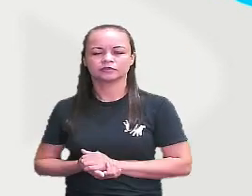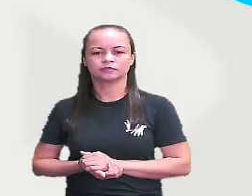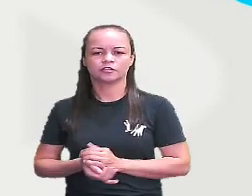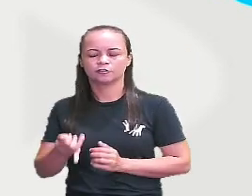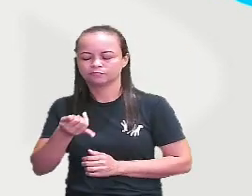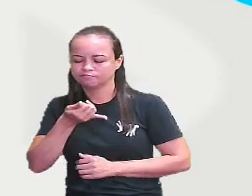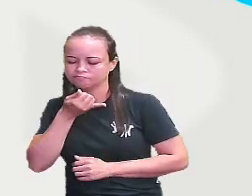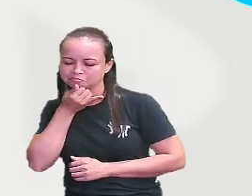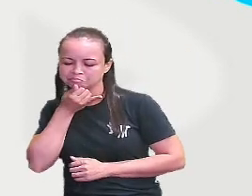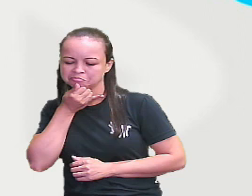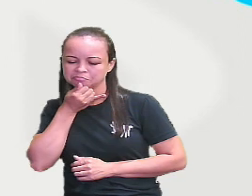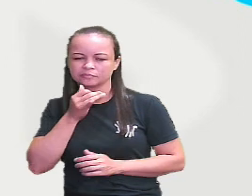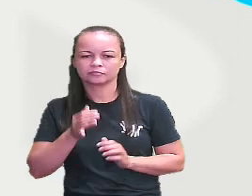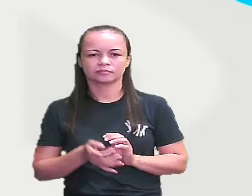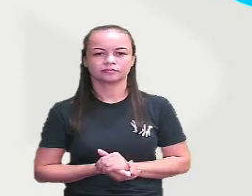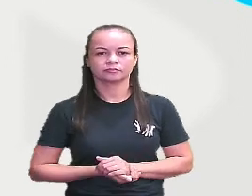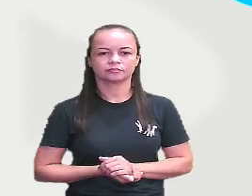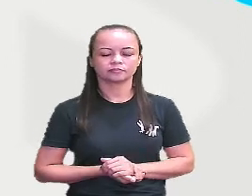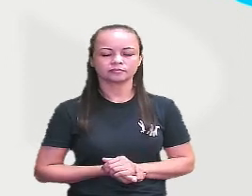Triste.